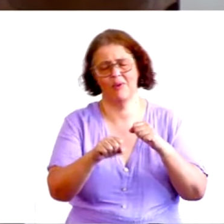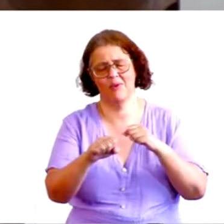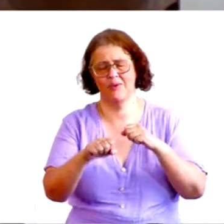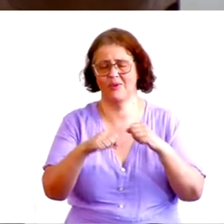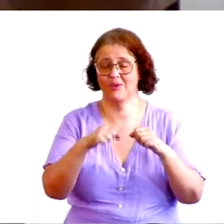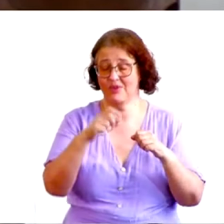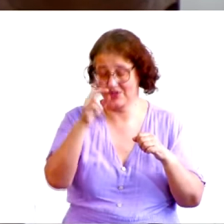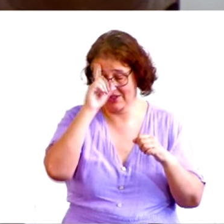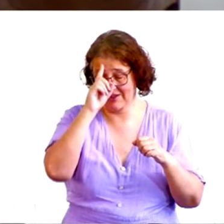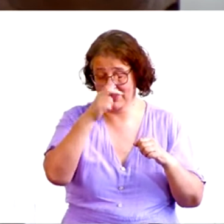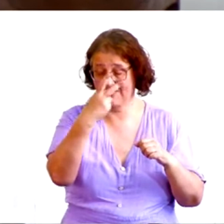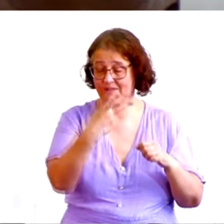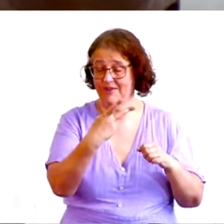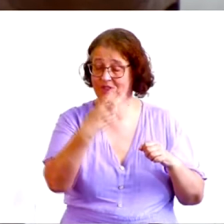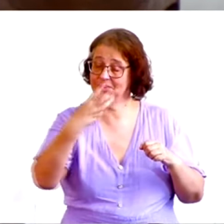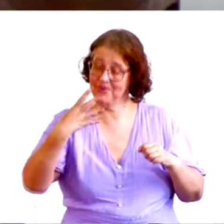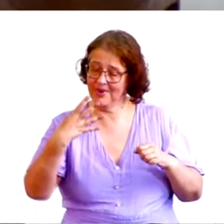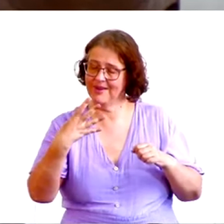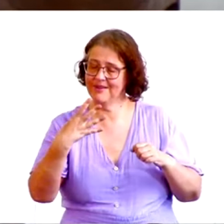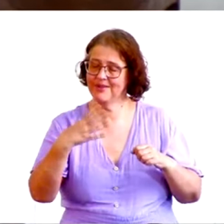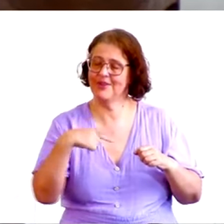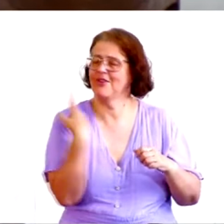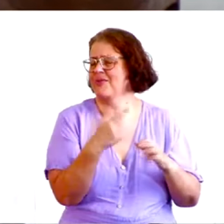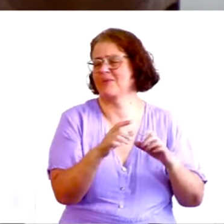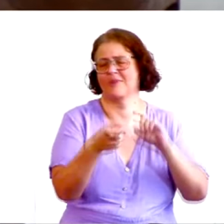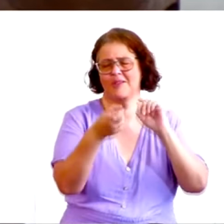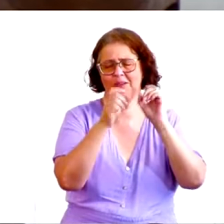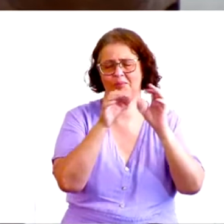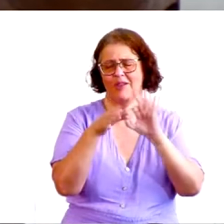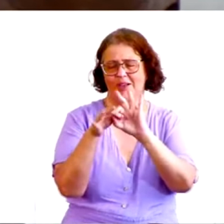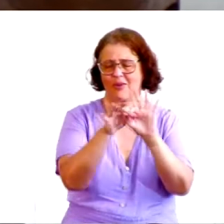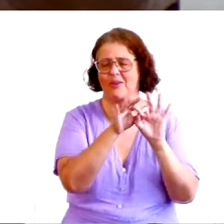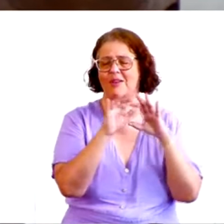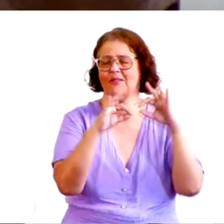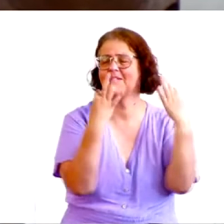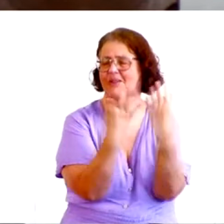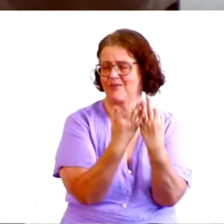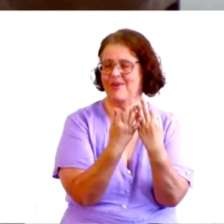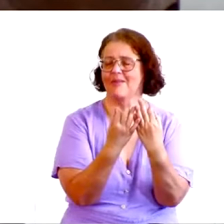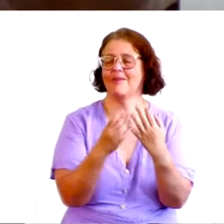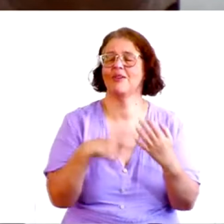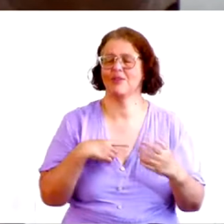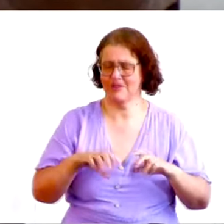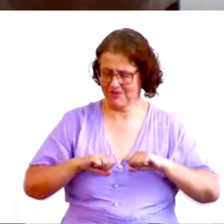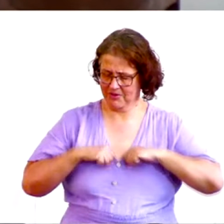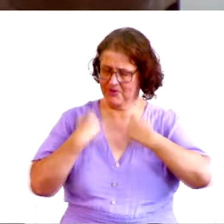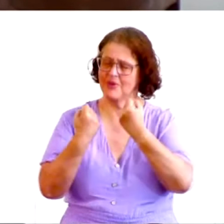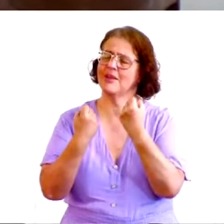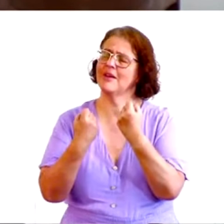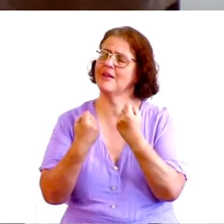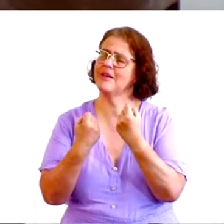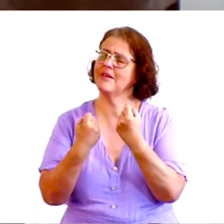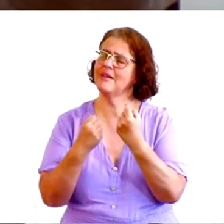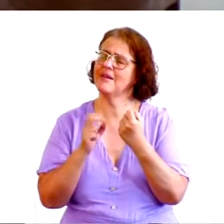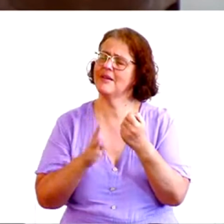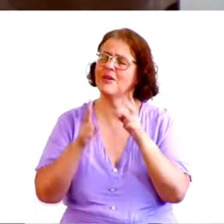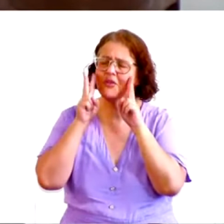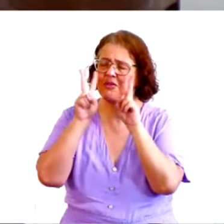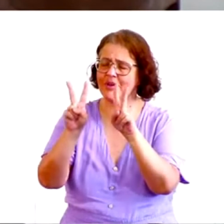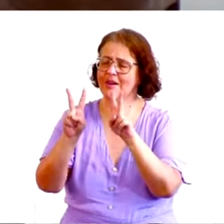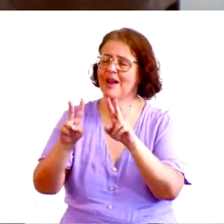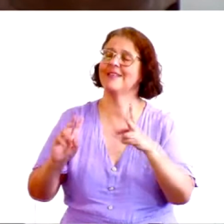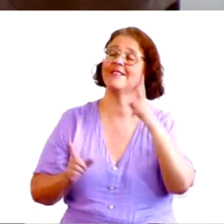dizem orar intrepidez a coragem para reconhecer que nós estamos celebrando verdadeiramente